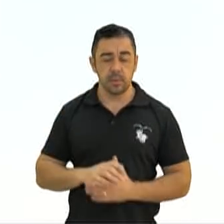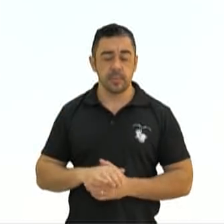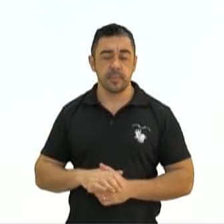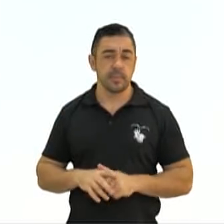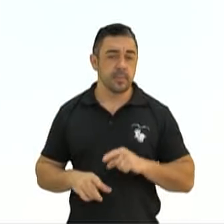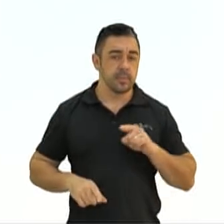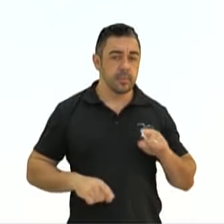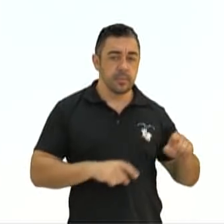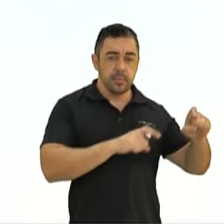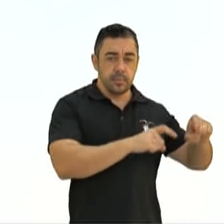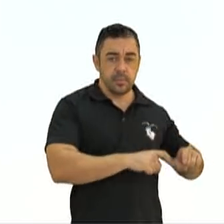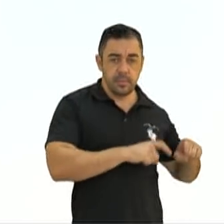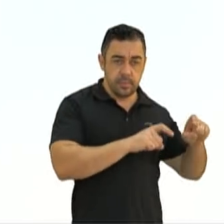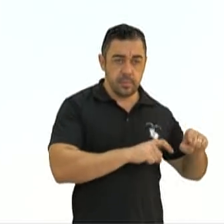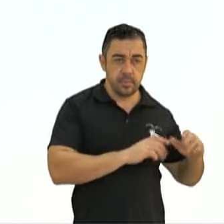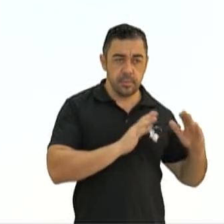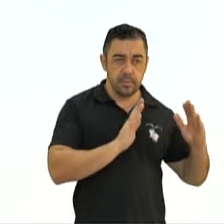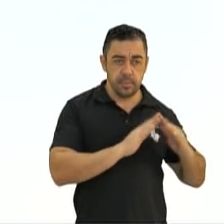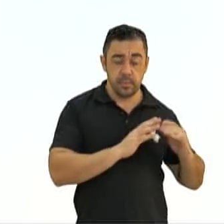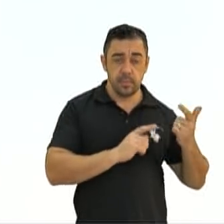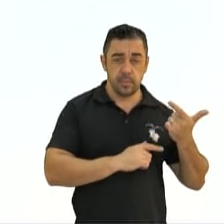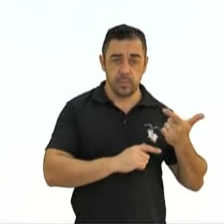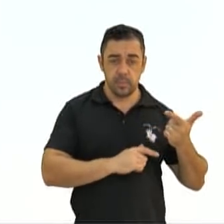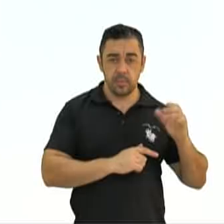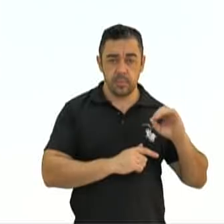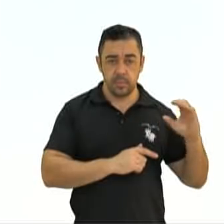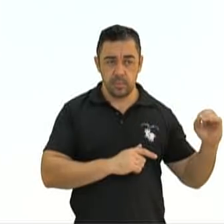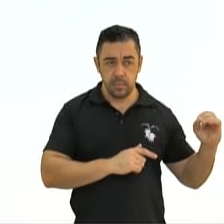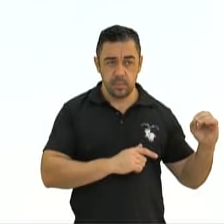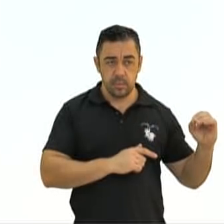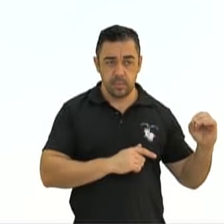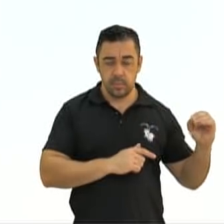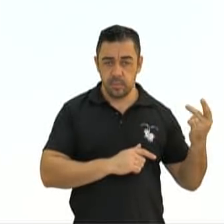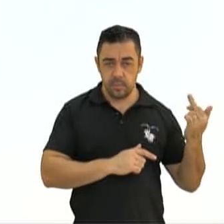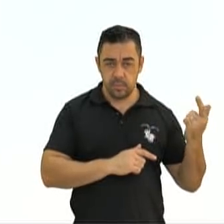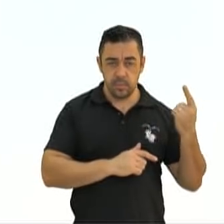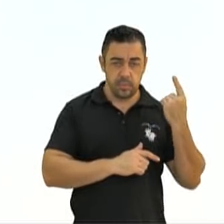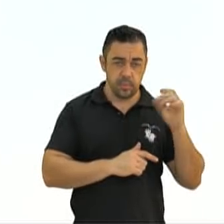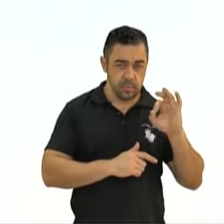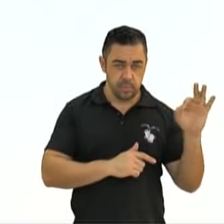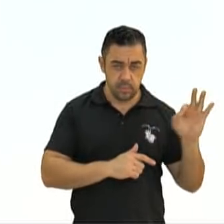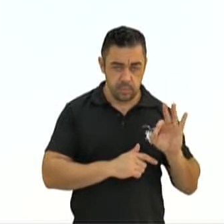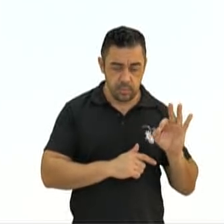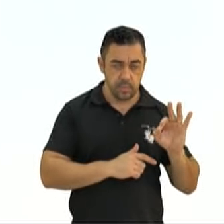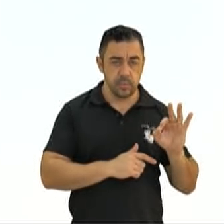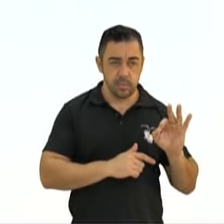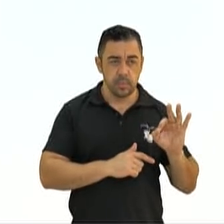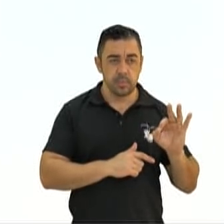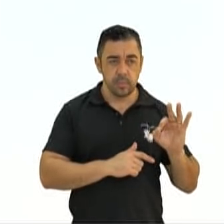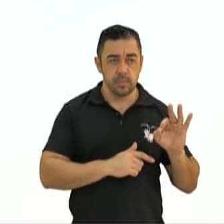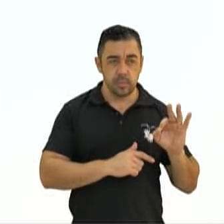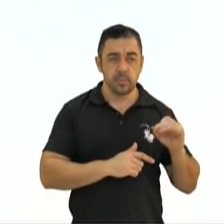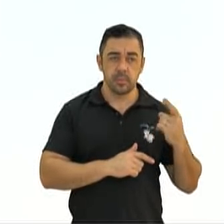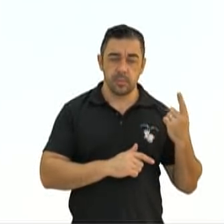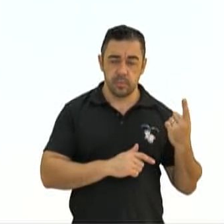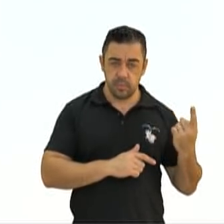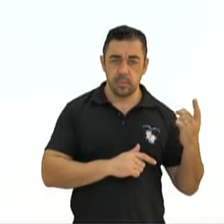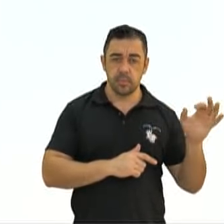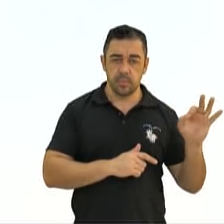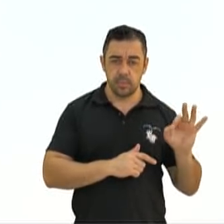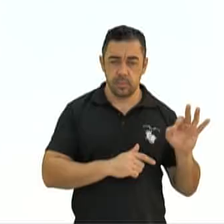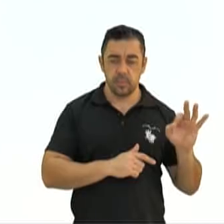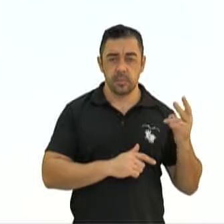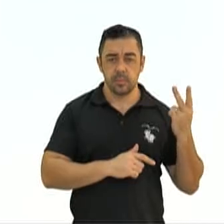no campo? Se no campo tem 2 mil, eu vou considerar a mesma porcentagem, 1%. Então, 1% de 2